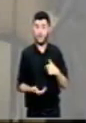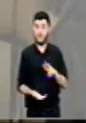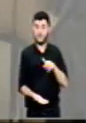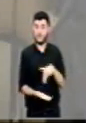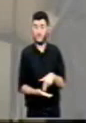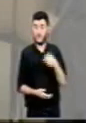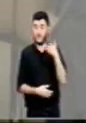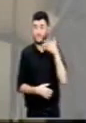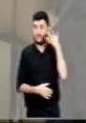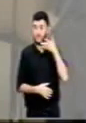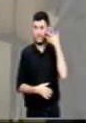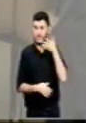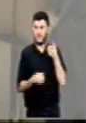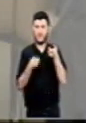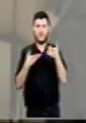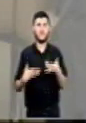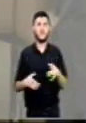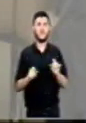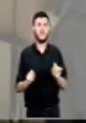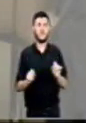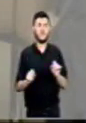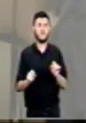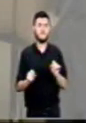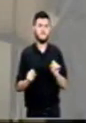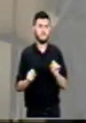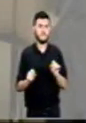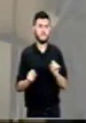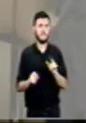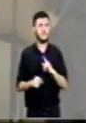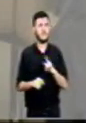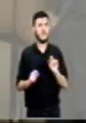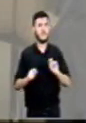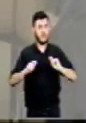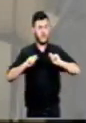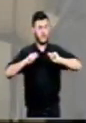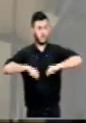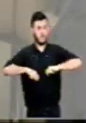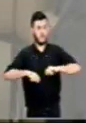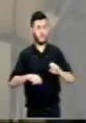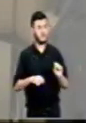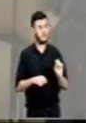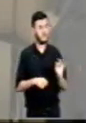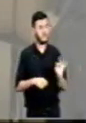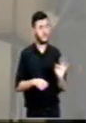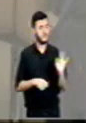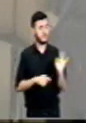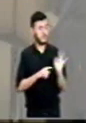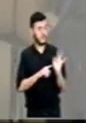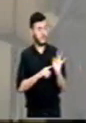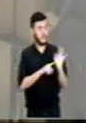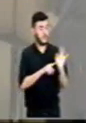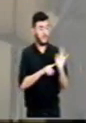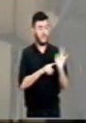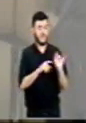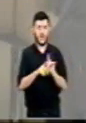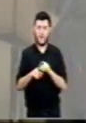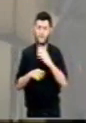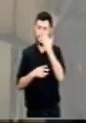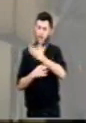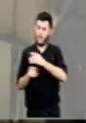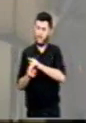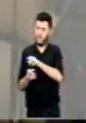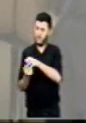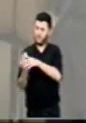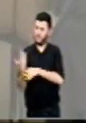para fixar, determinar a fixação da competência do Supremo, demonstrar a nulidade da prova produzida e depois